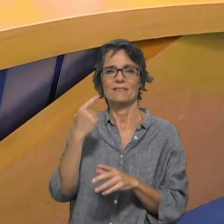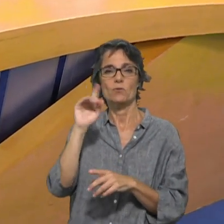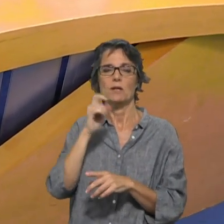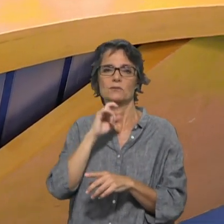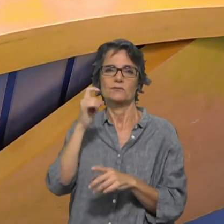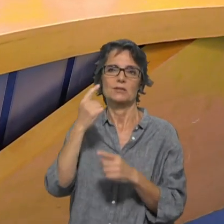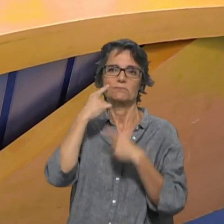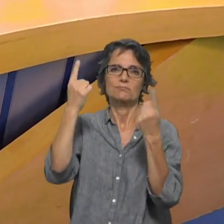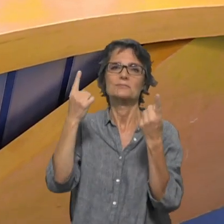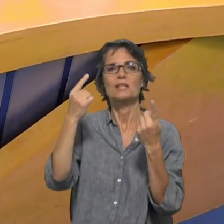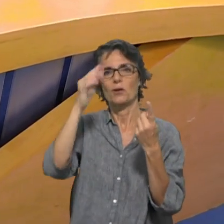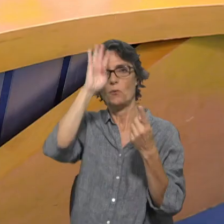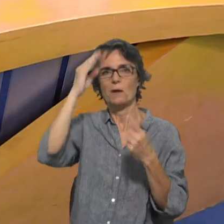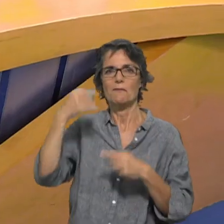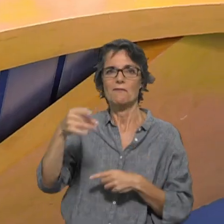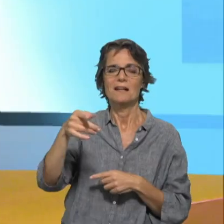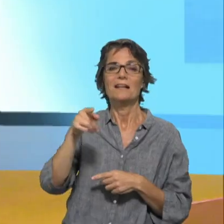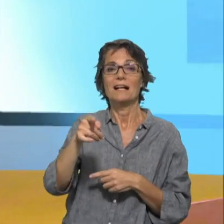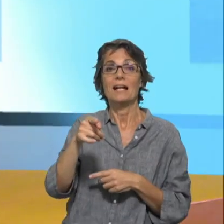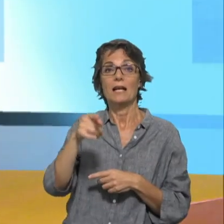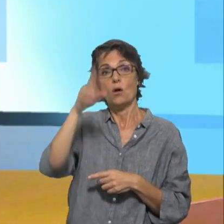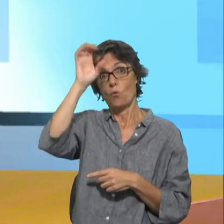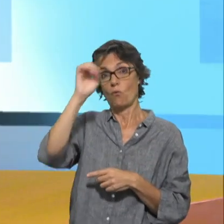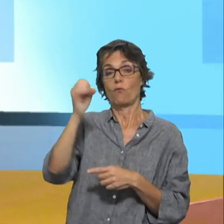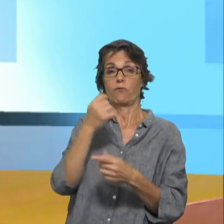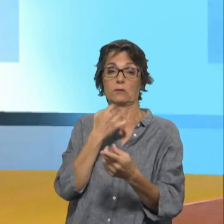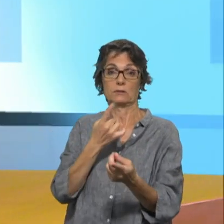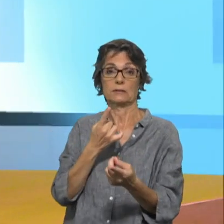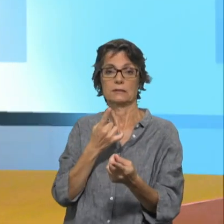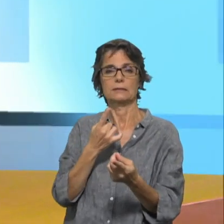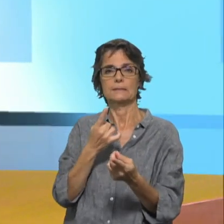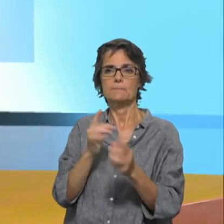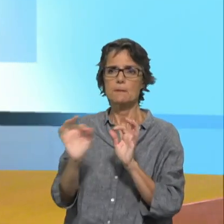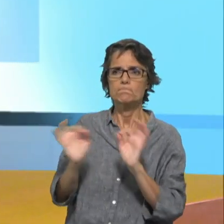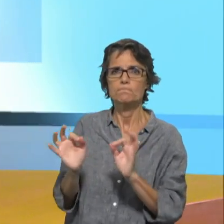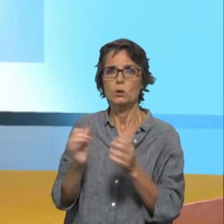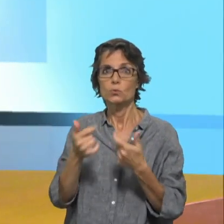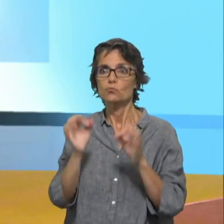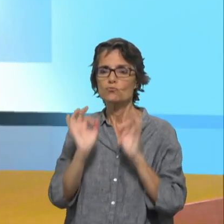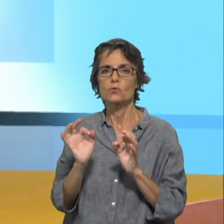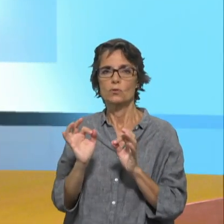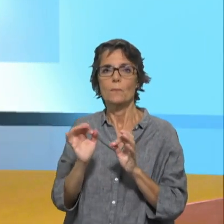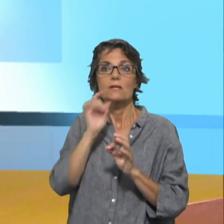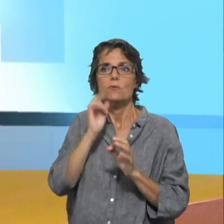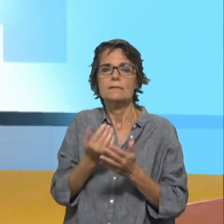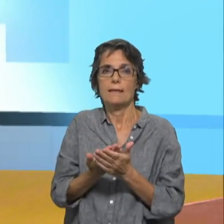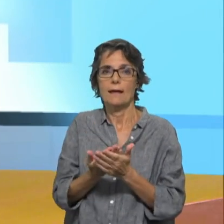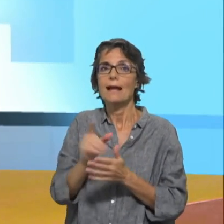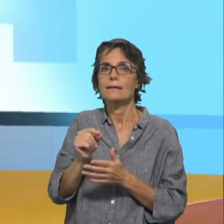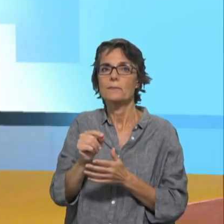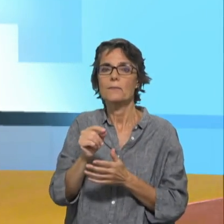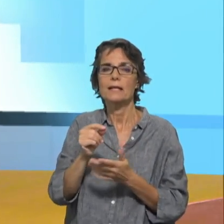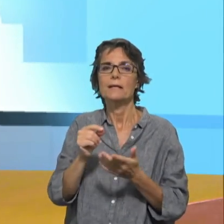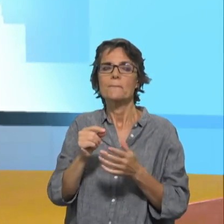e o Governo empenhou-se para que corresse tudo bem, por uma questão de segurança e, sobretudo, para garantir que o Papa pode estar com os